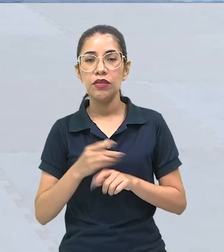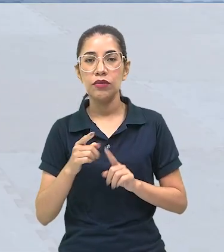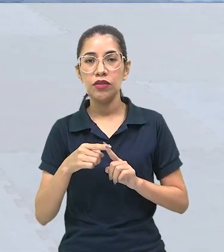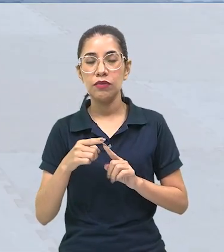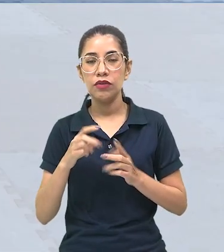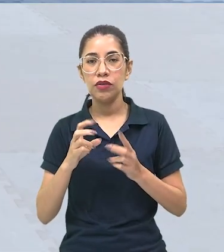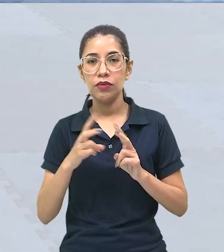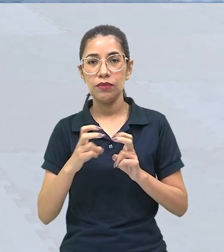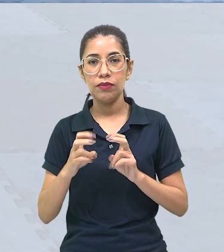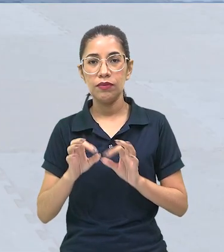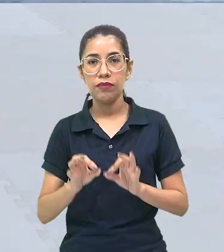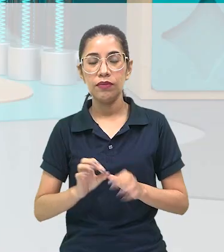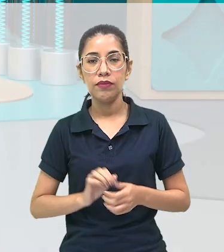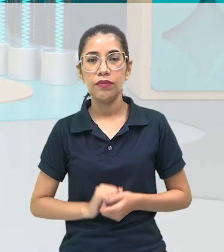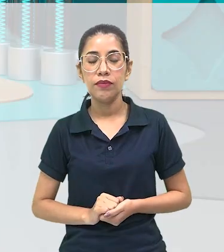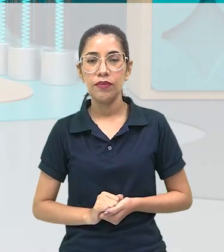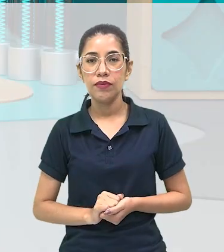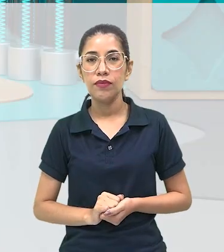vocês.